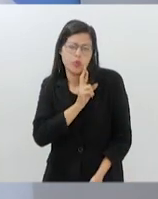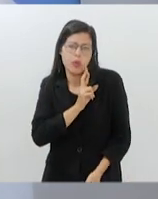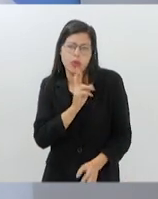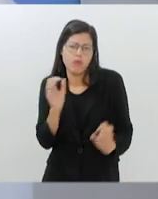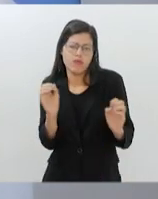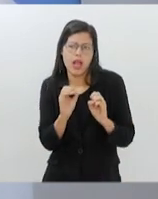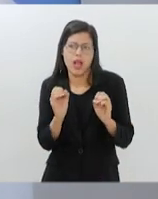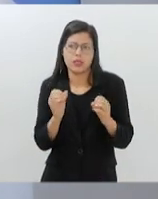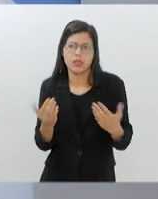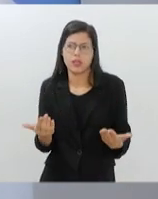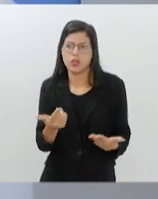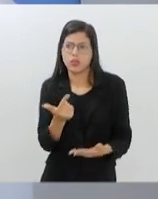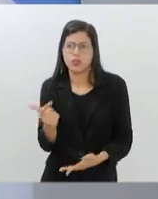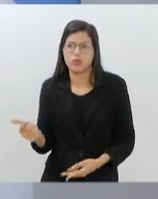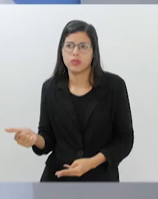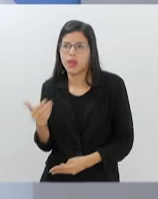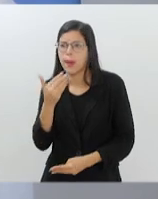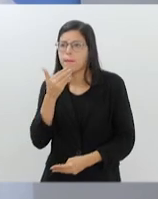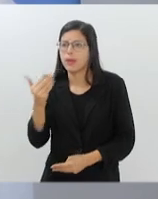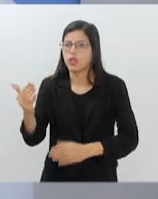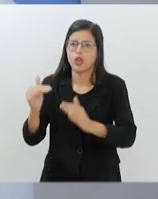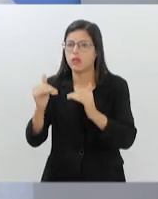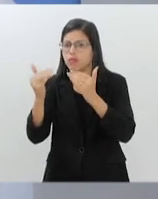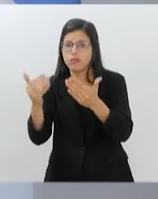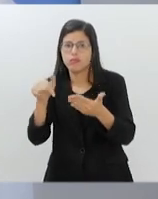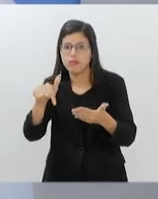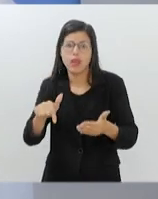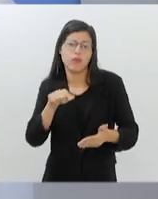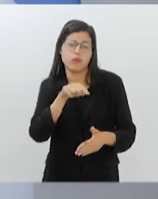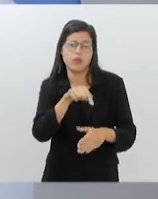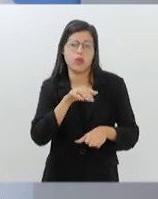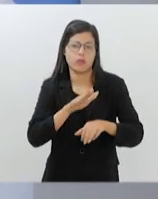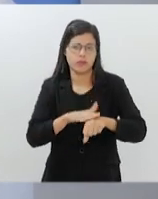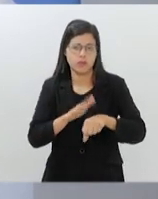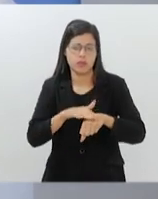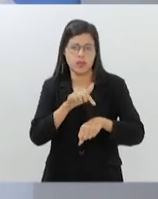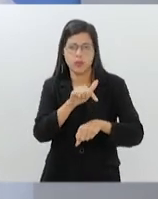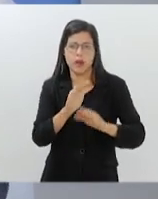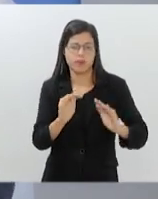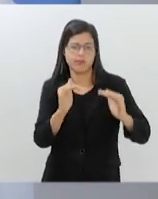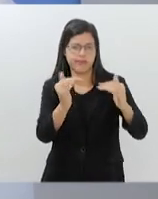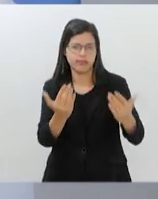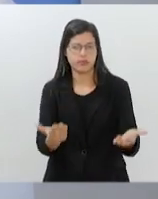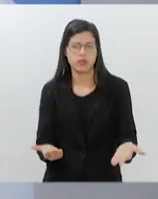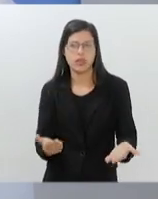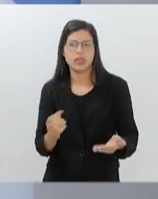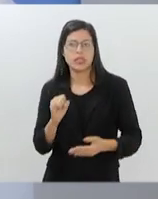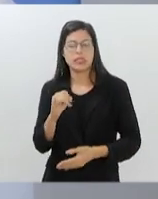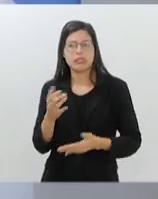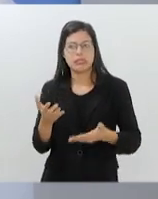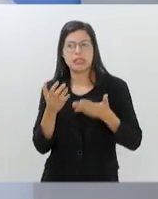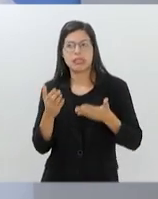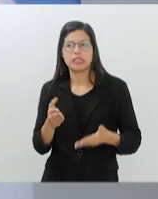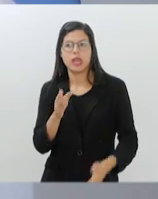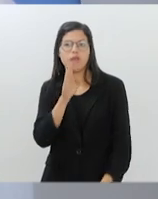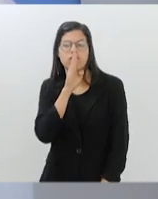gente não tem a quem recorrer ó vamos vamos pedir uma Instância superior a senhora é a Instância superior se a senhora quiser omitir fala assim ó vou permanecer em silêncio e